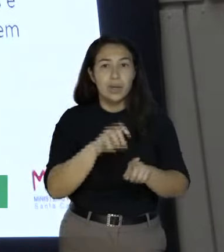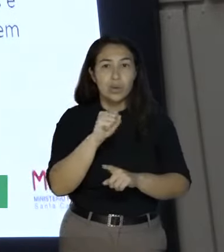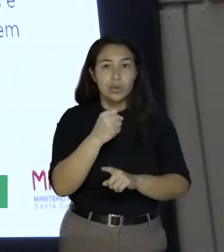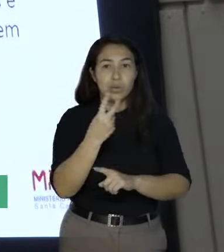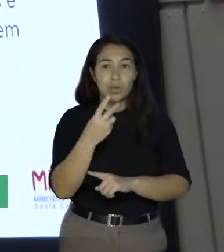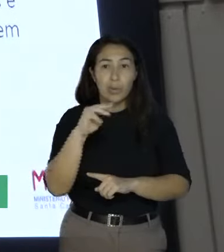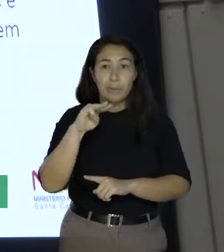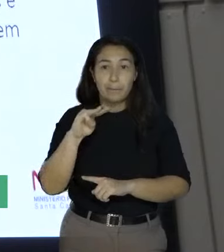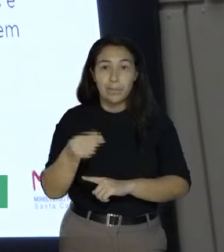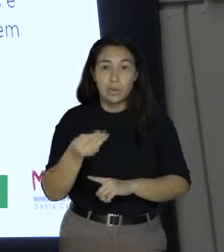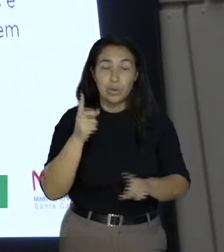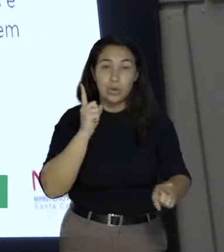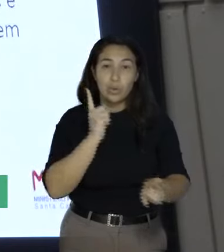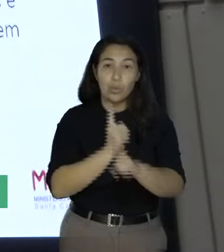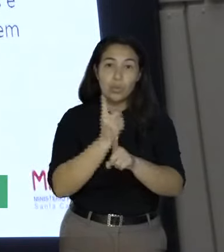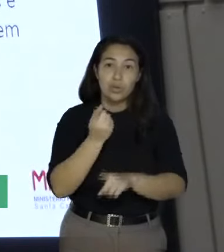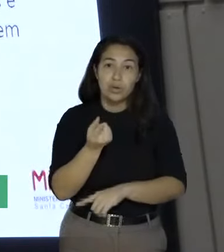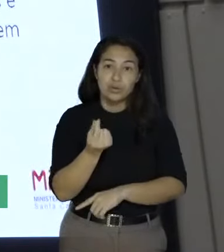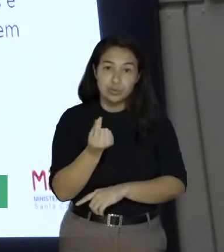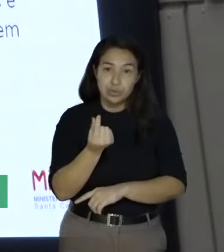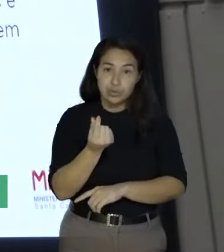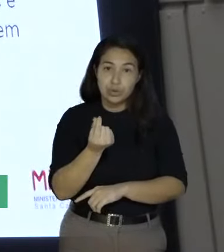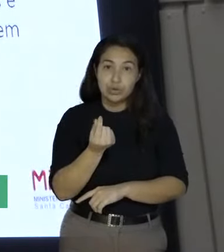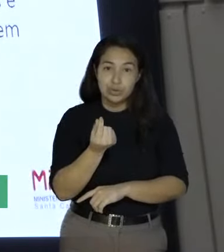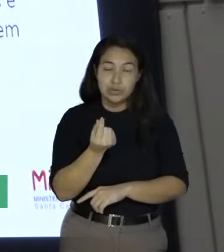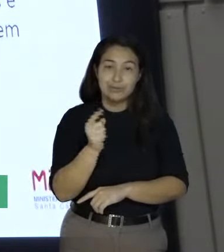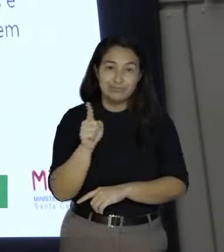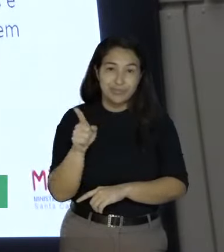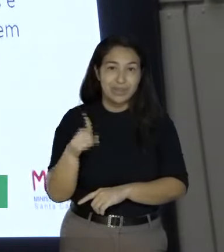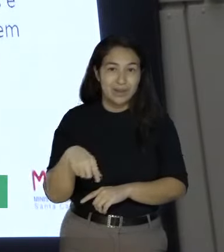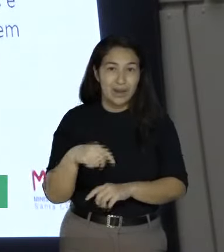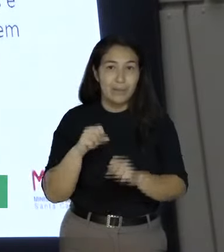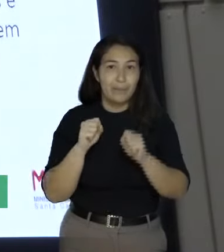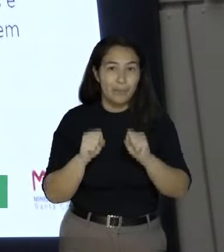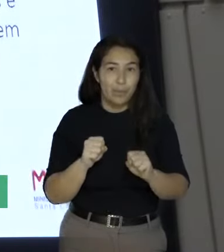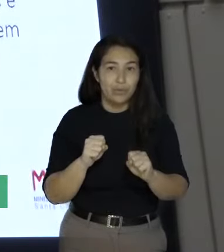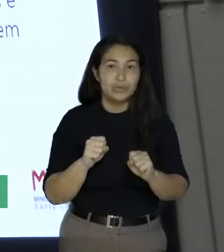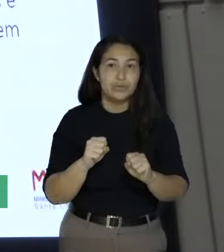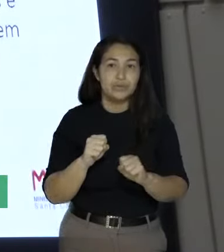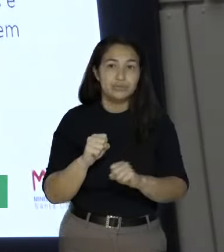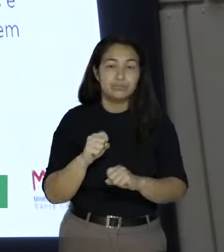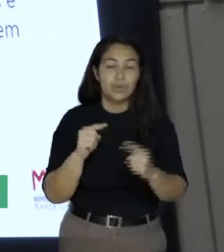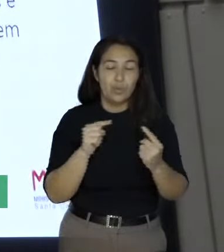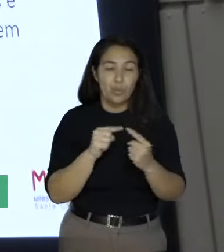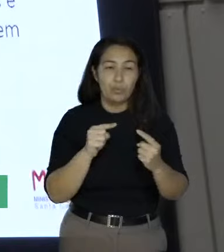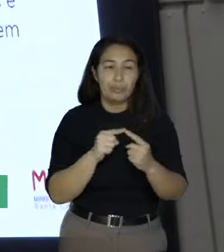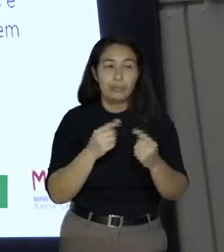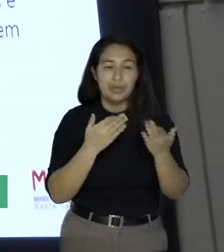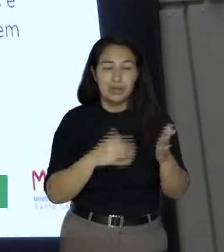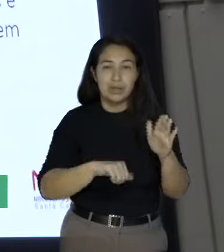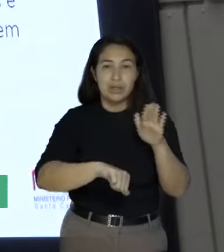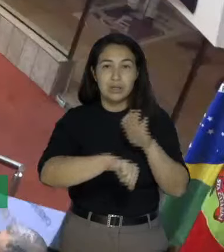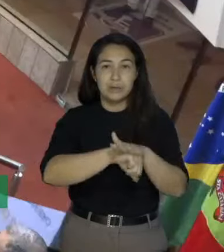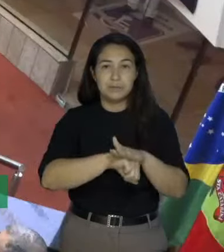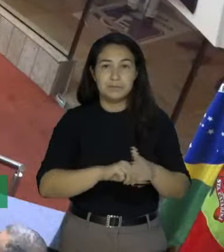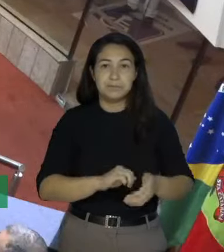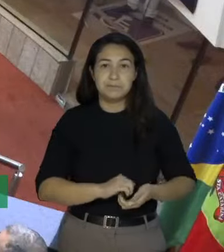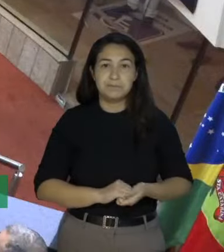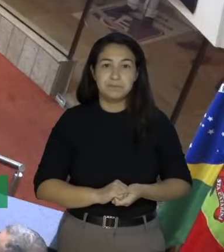encontrados que supostamente por objeto de lavagem de dinheiro Deputado Zé Milton chefe